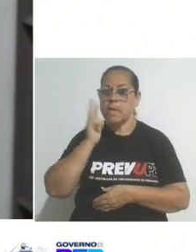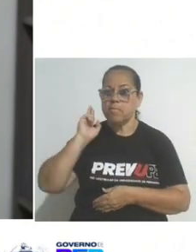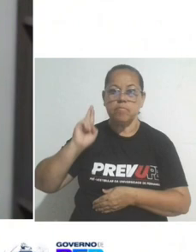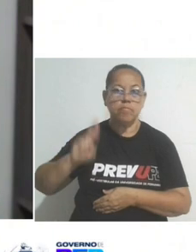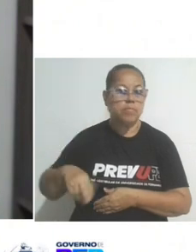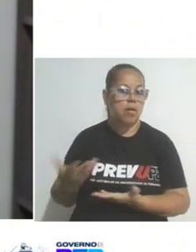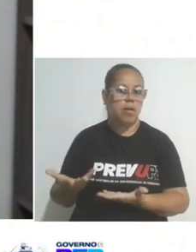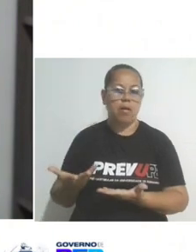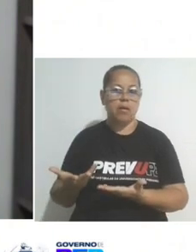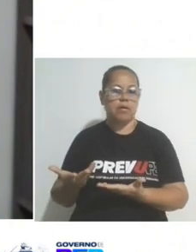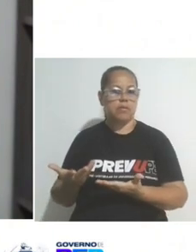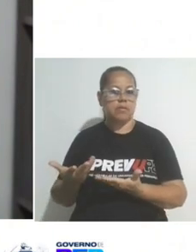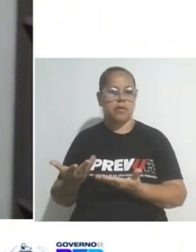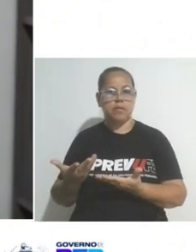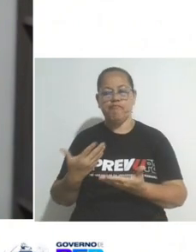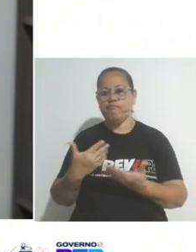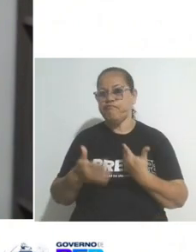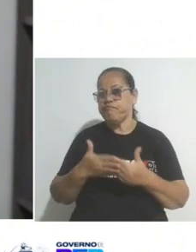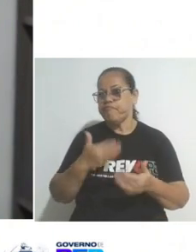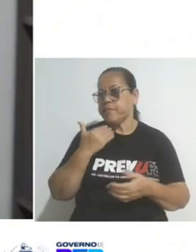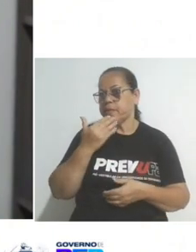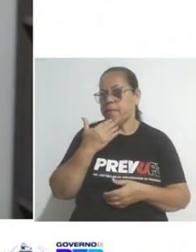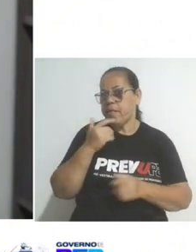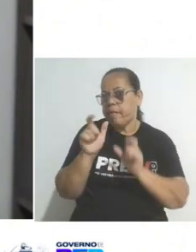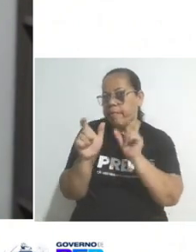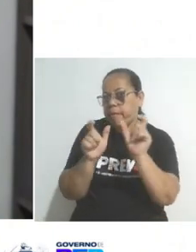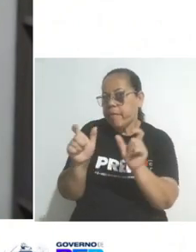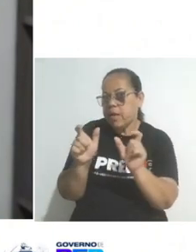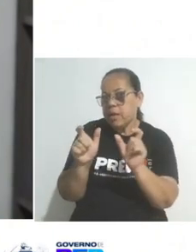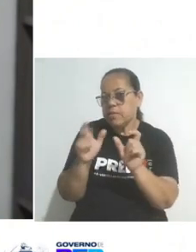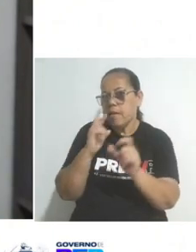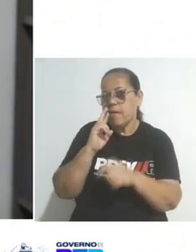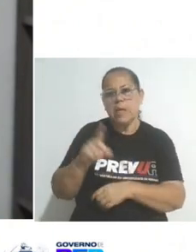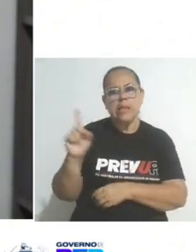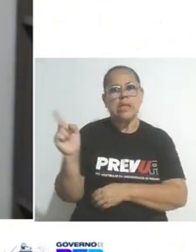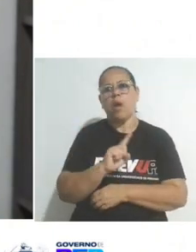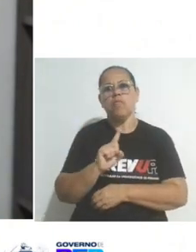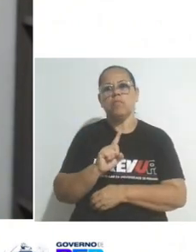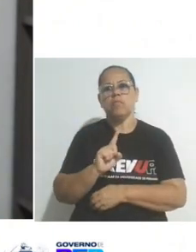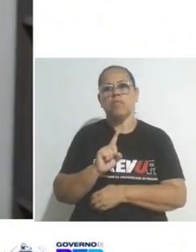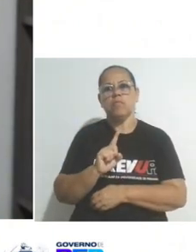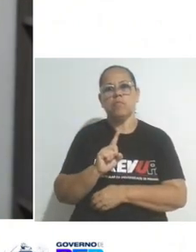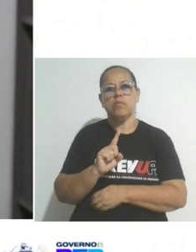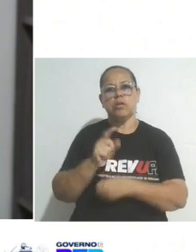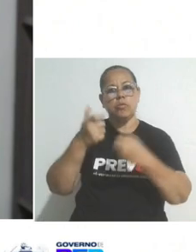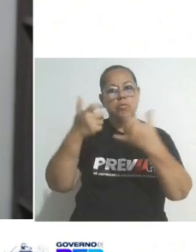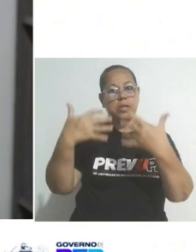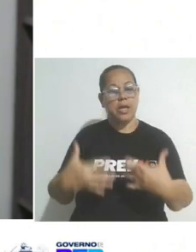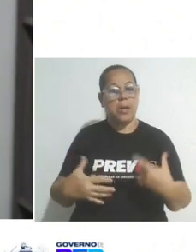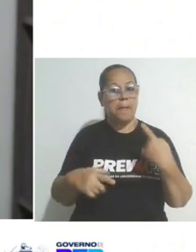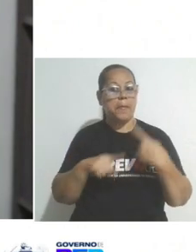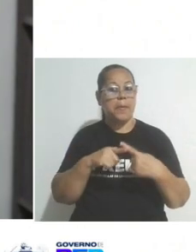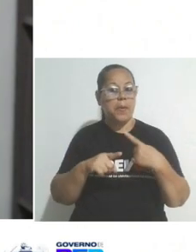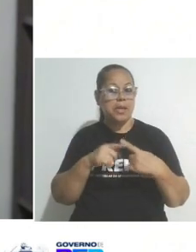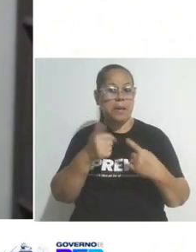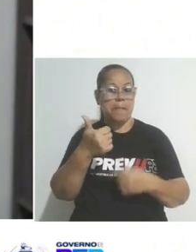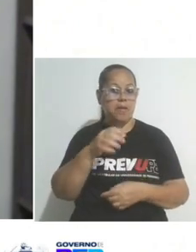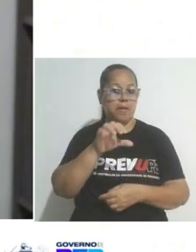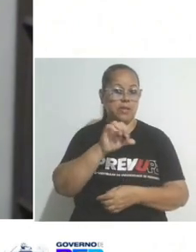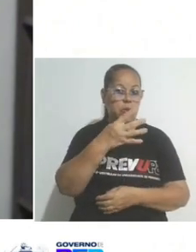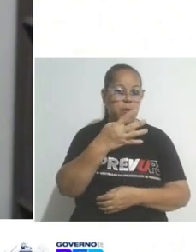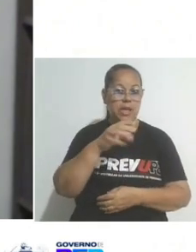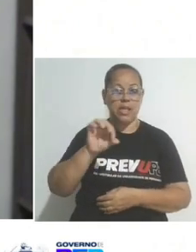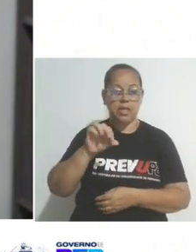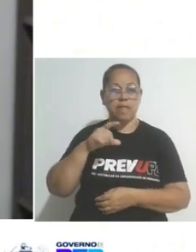pelas mesmas causas independente da nomenclatura e a resposta é não justificada no fato de que em 1949